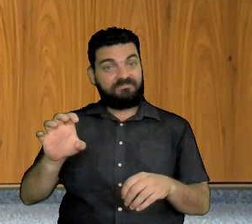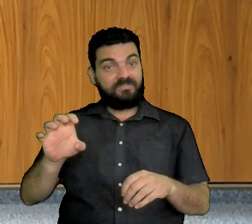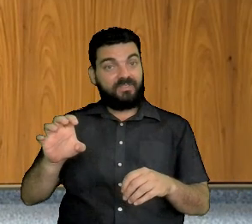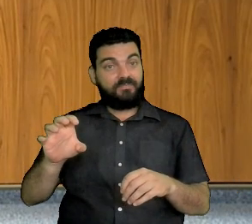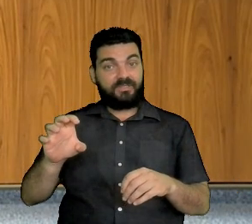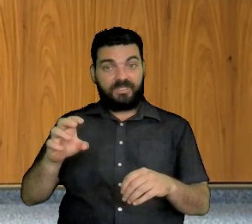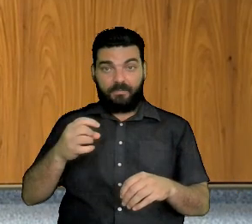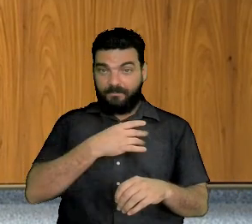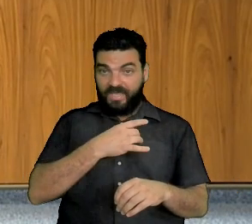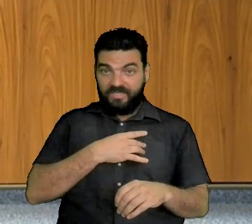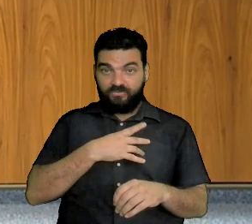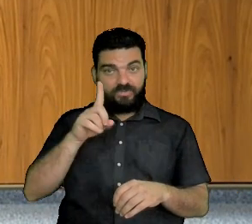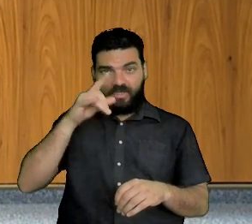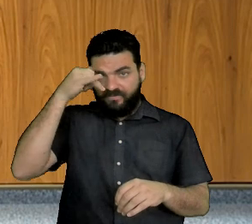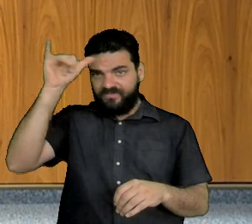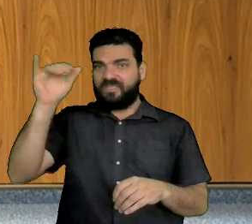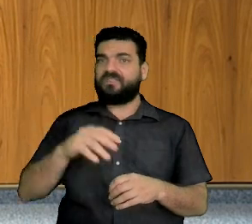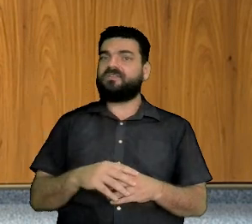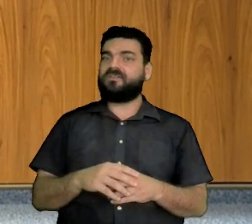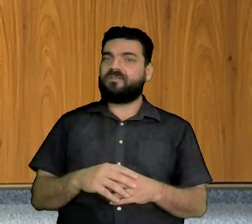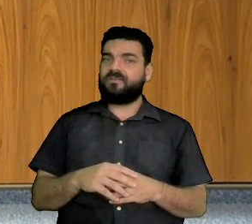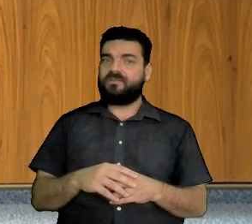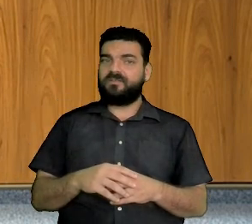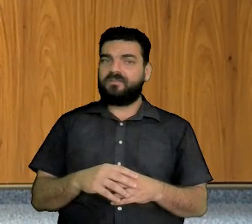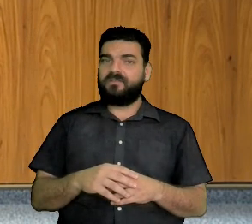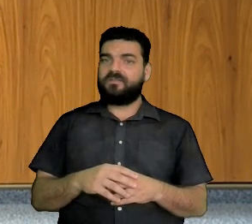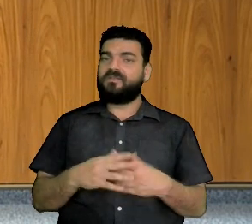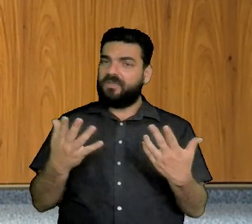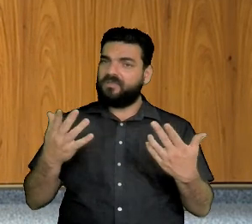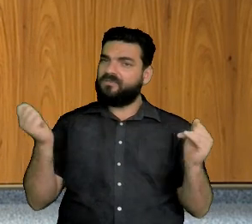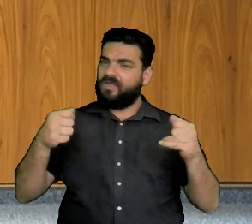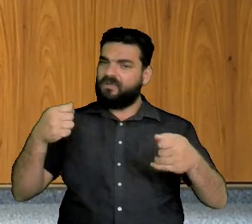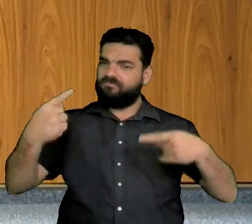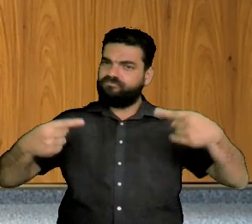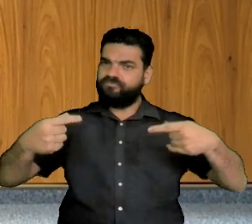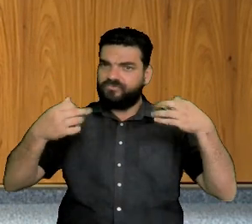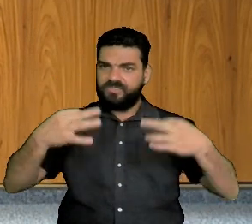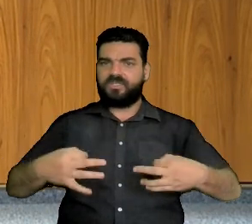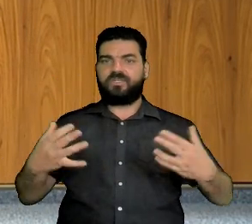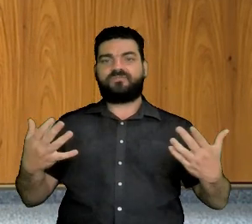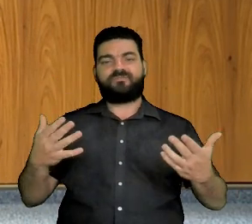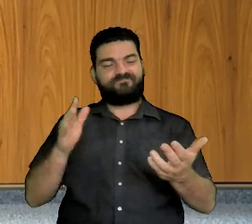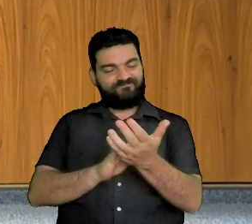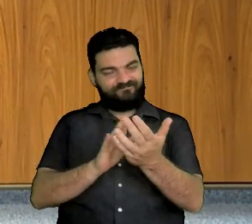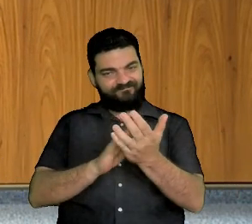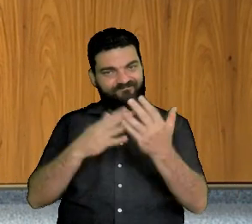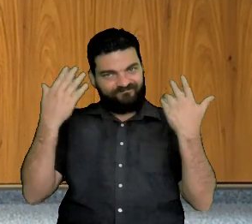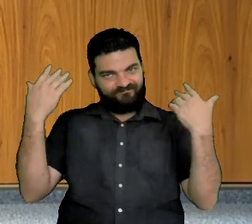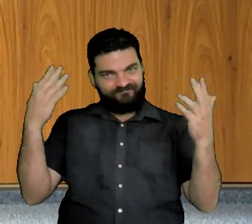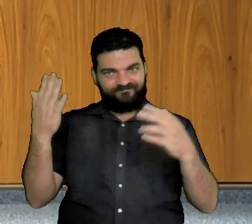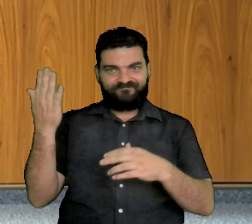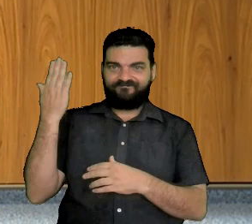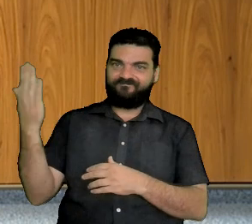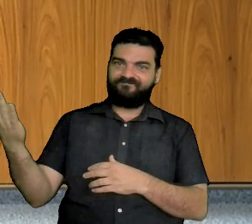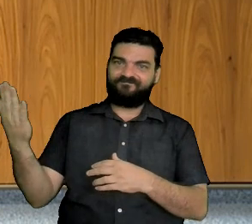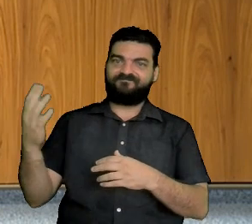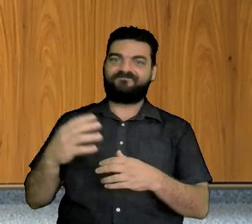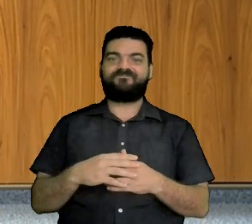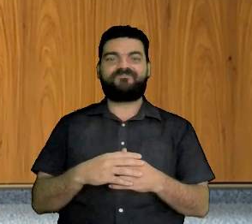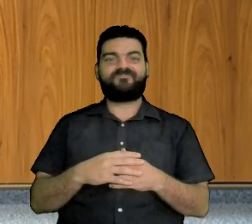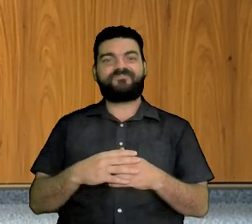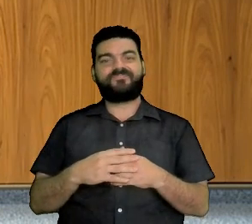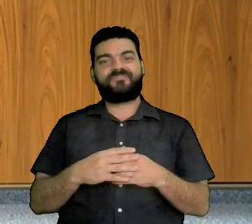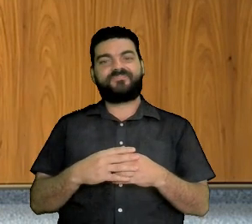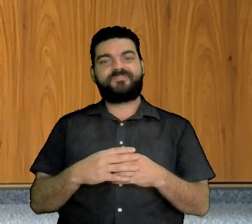para não dar essa insegurança jurídica, que não leva a nada e que a gente precisa combater, né? Então,